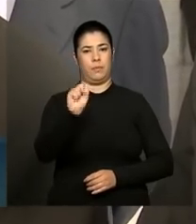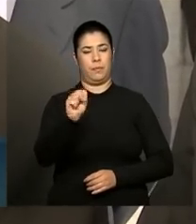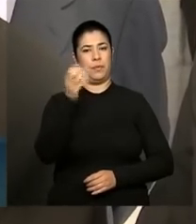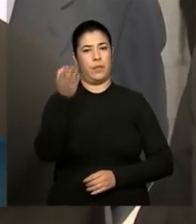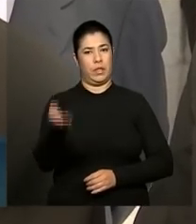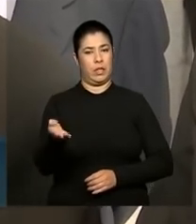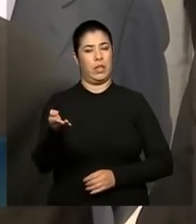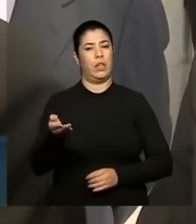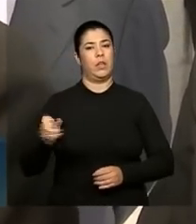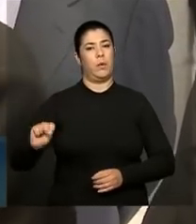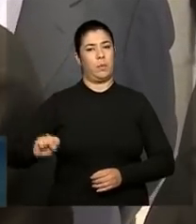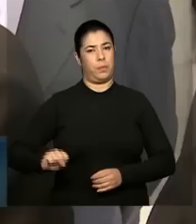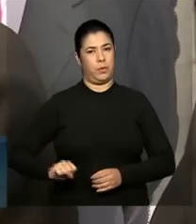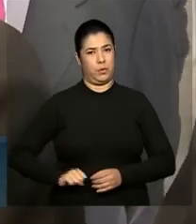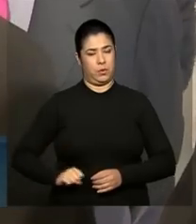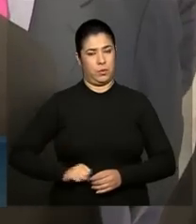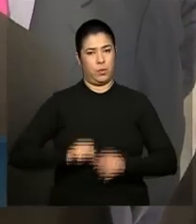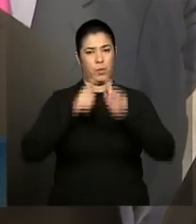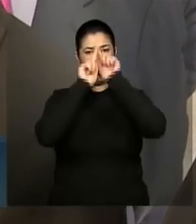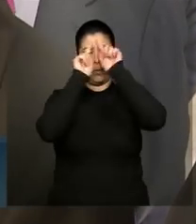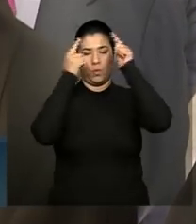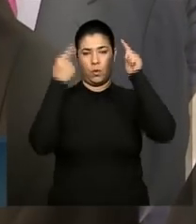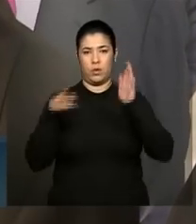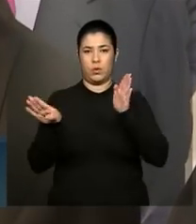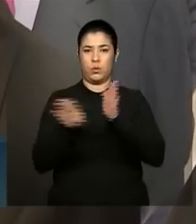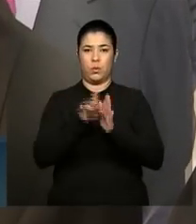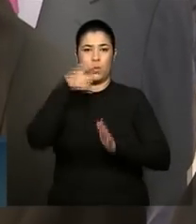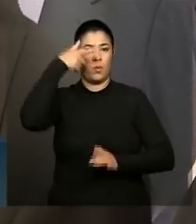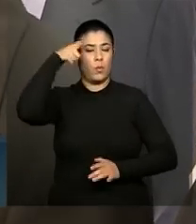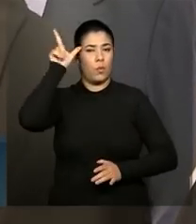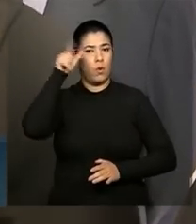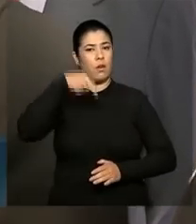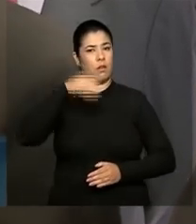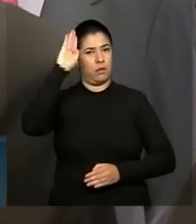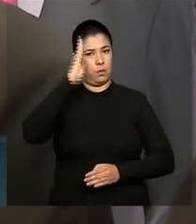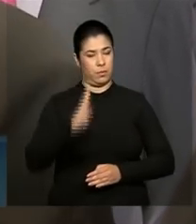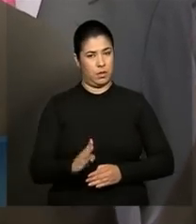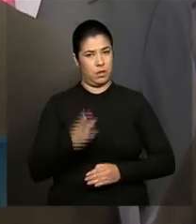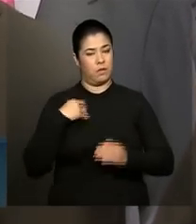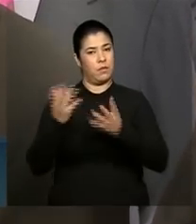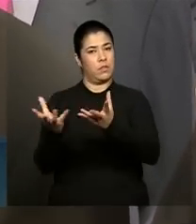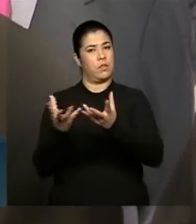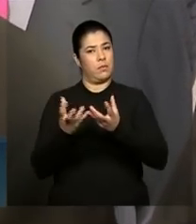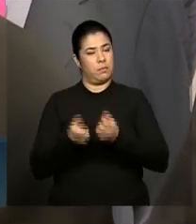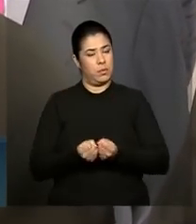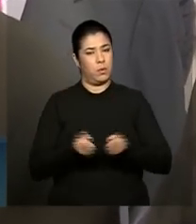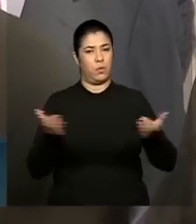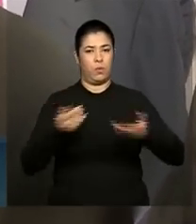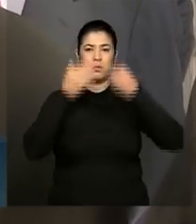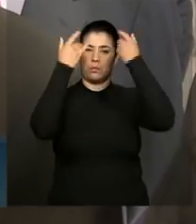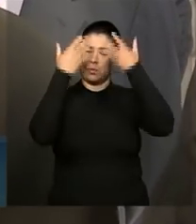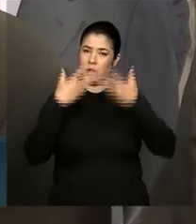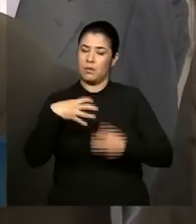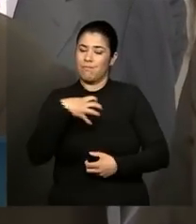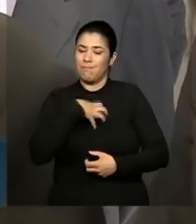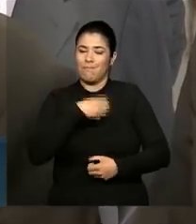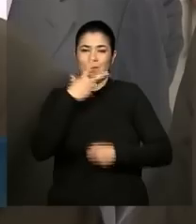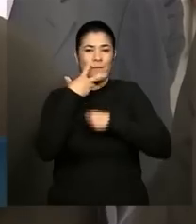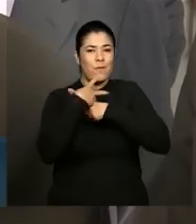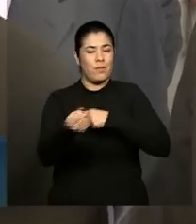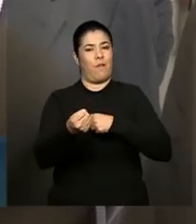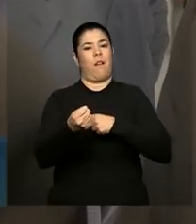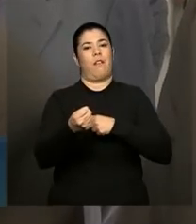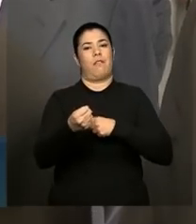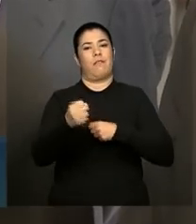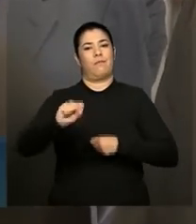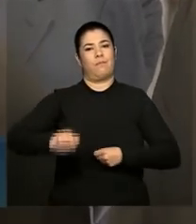embaixador da Grécia, que tinha chegado ontem ao Brasil, foi recebido hoje, estava dizendo para mim que para ele era uma vitória